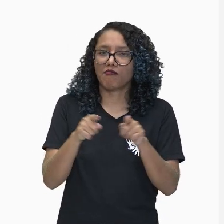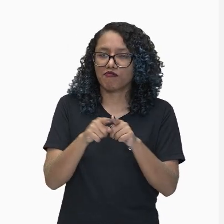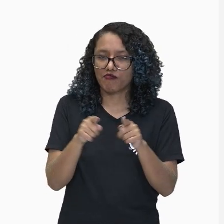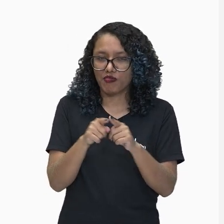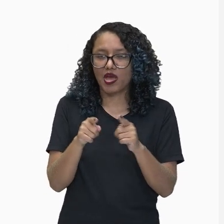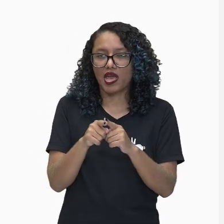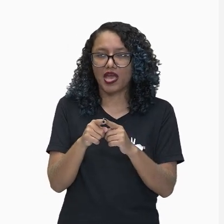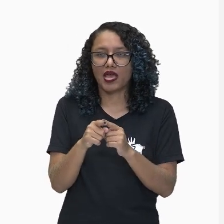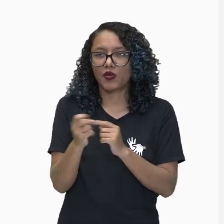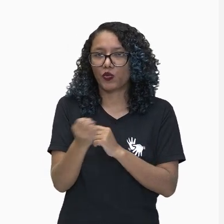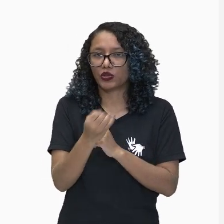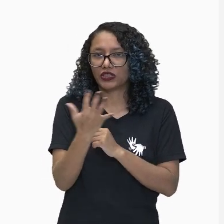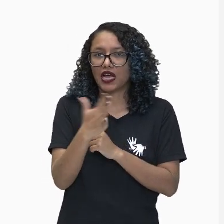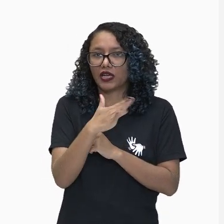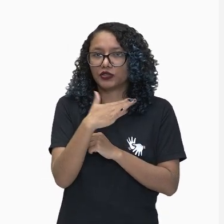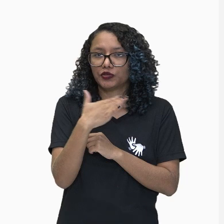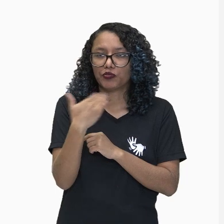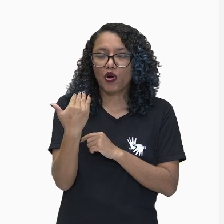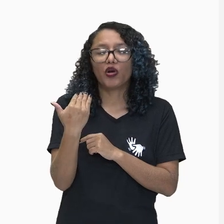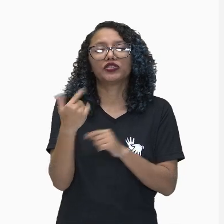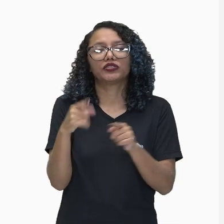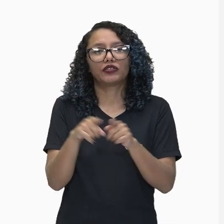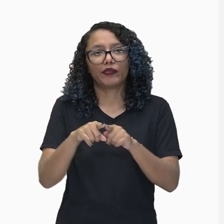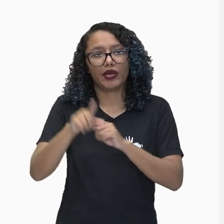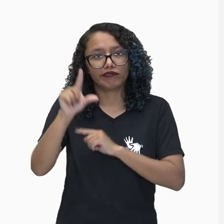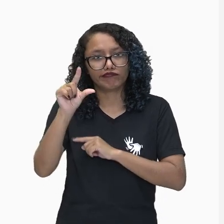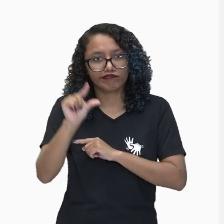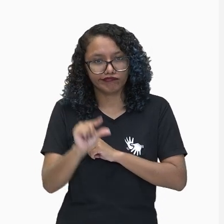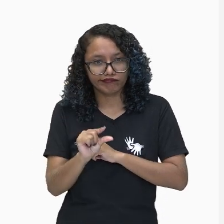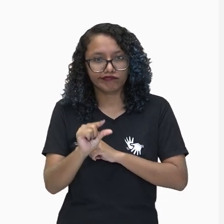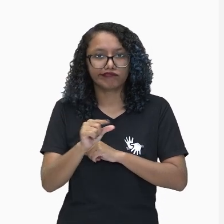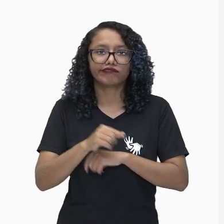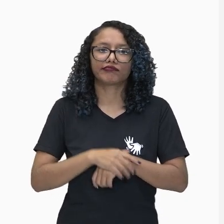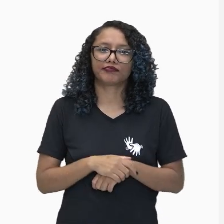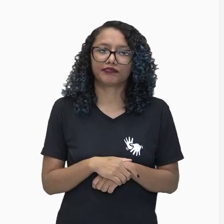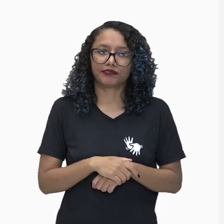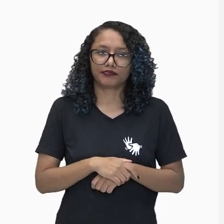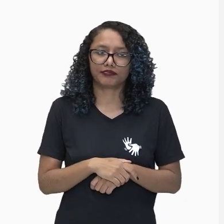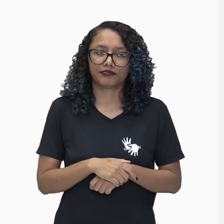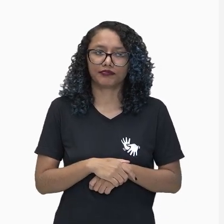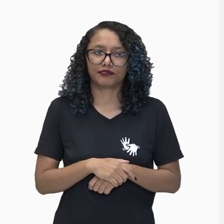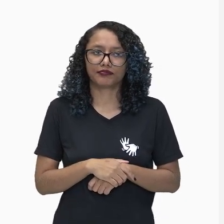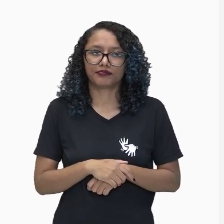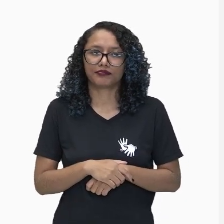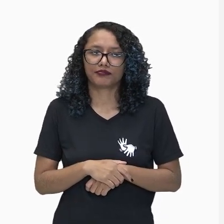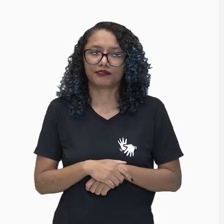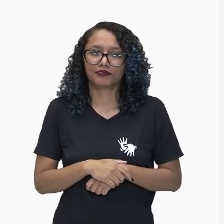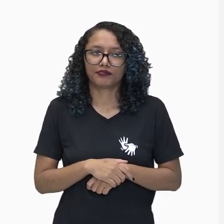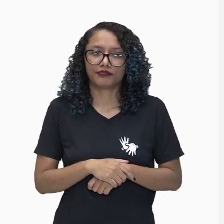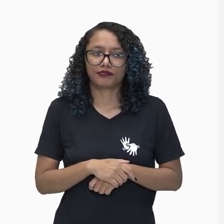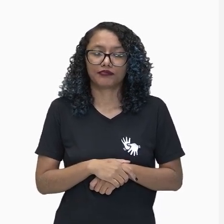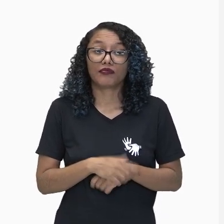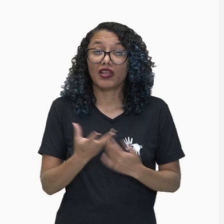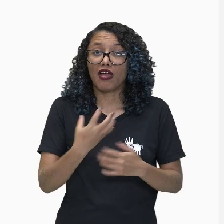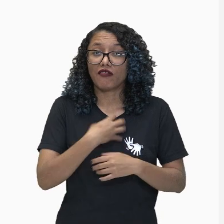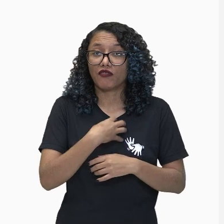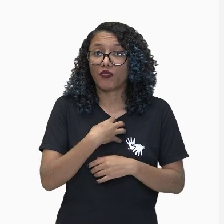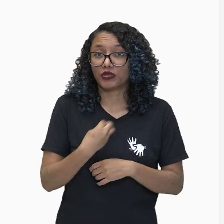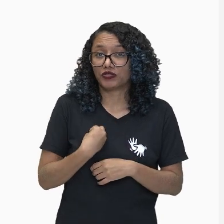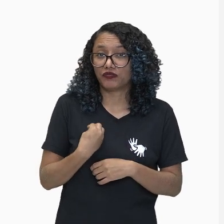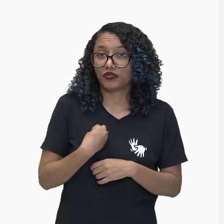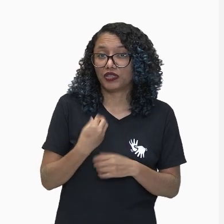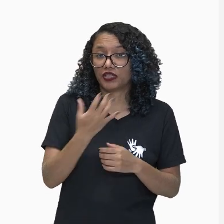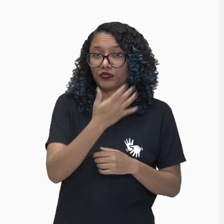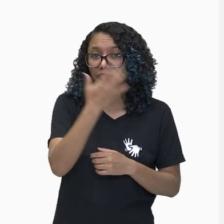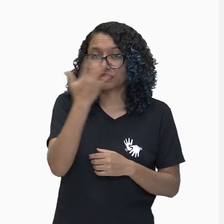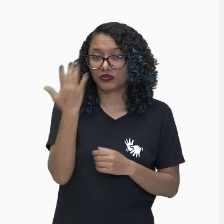natalidade, de mortalidade, né? As condições realmente em geral do modo de vida das pessoas em relação à saúde, a melhoria